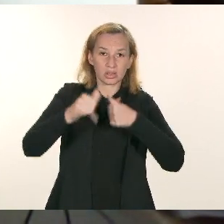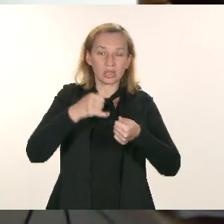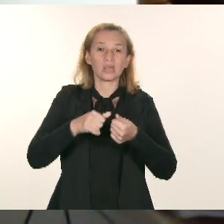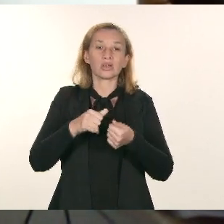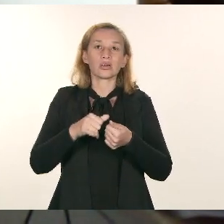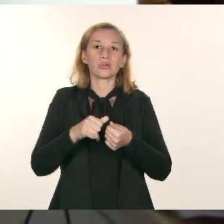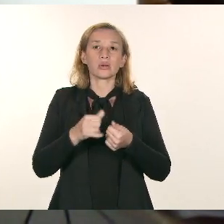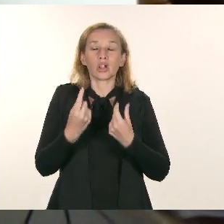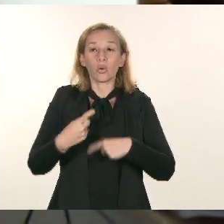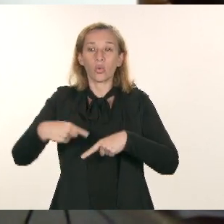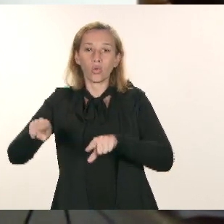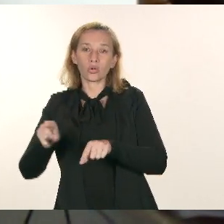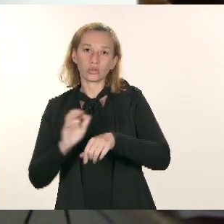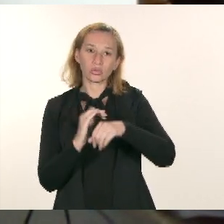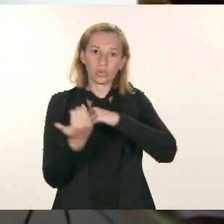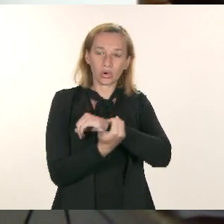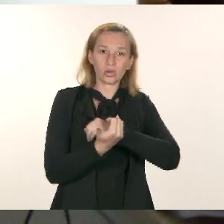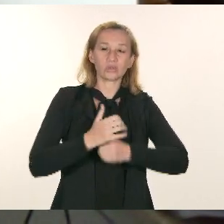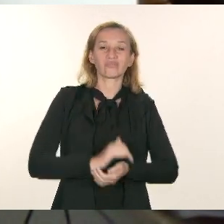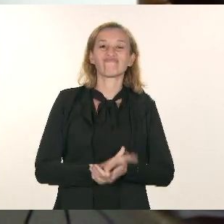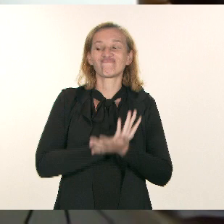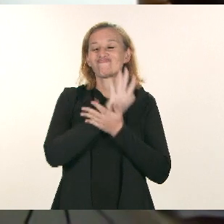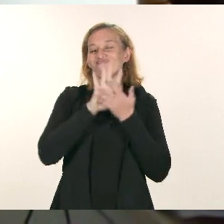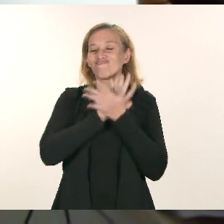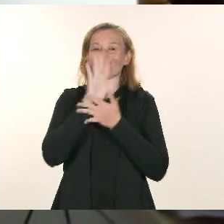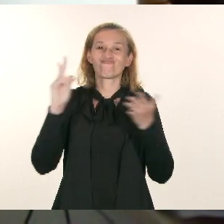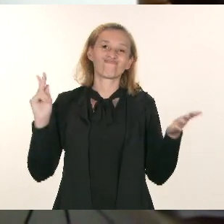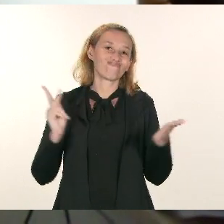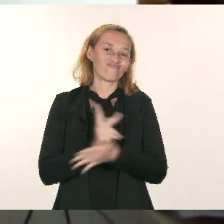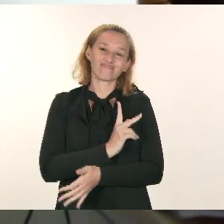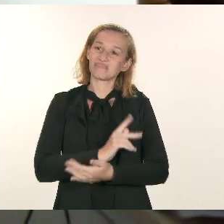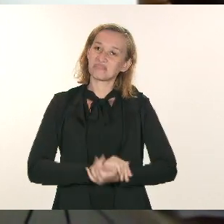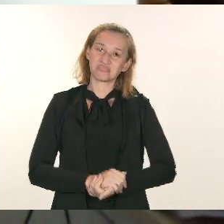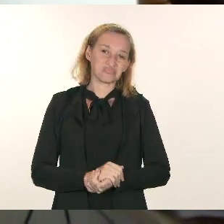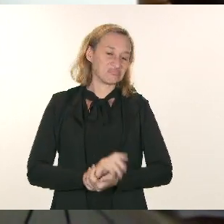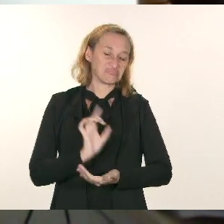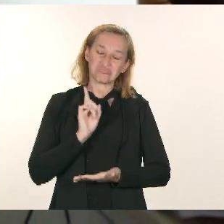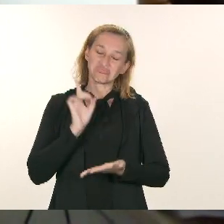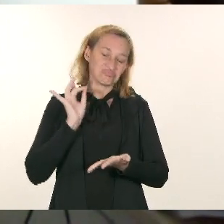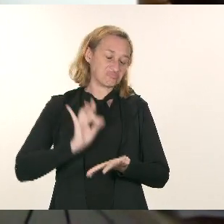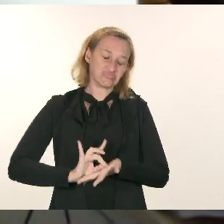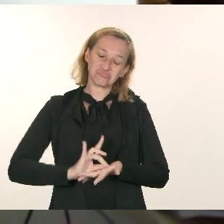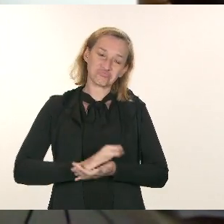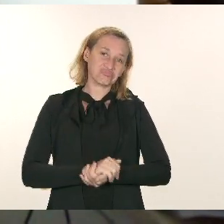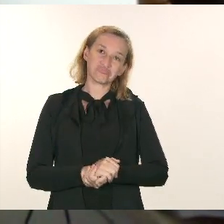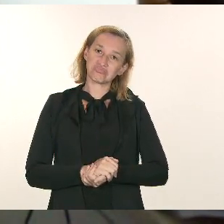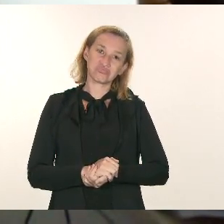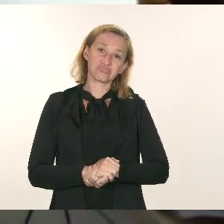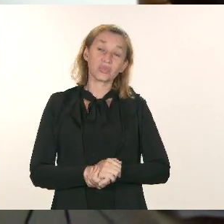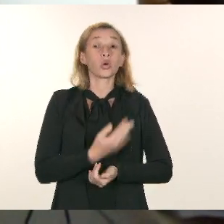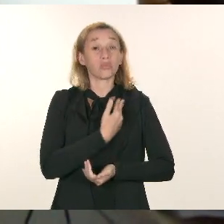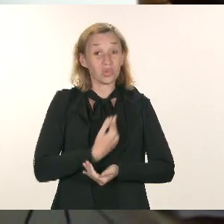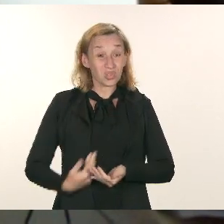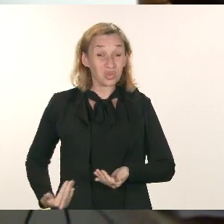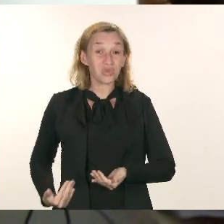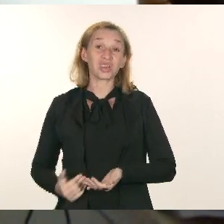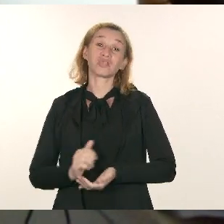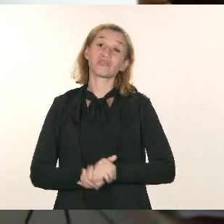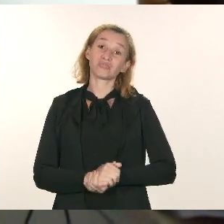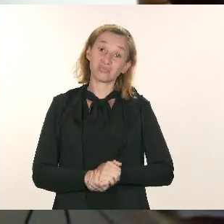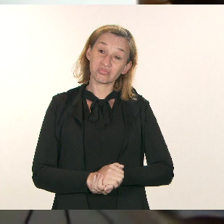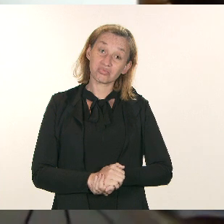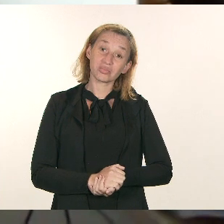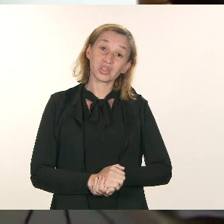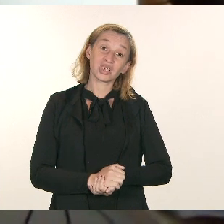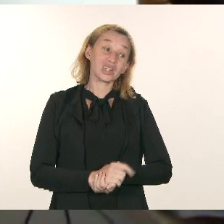o coronavírus, quando nada disso era real. Foi um governo que negou o